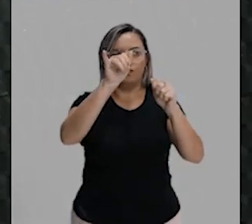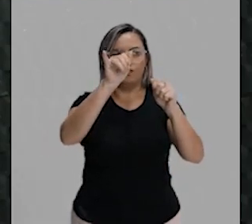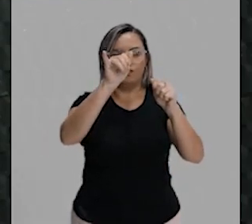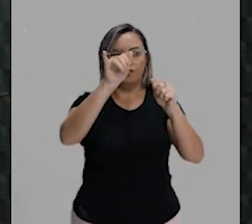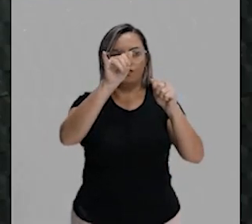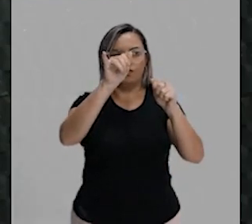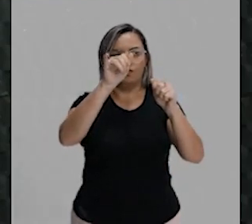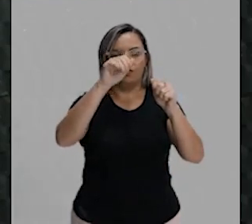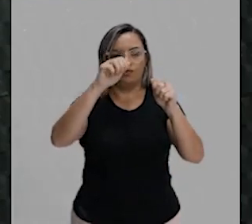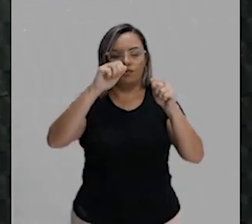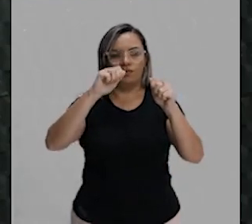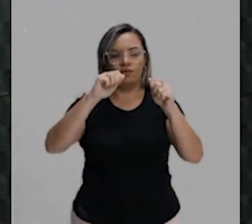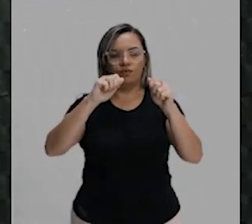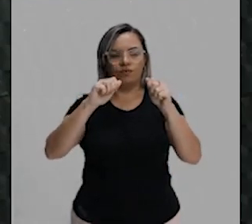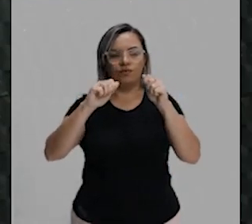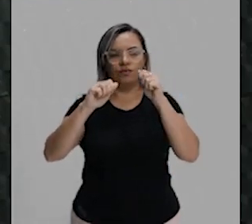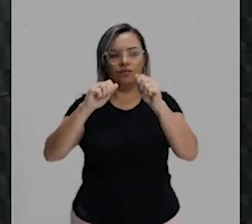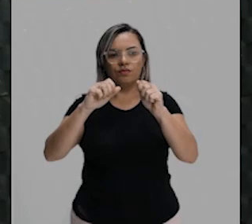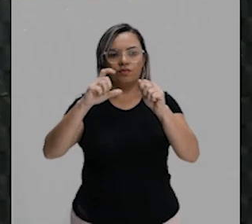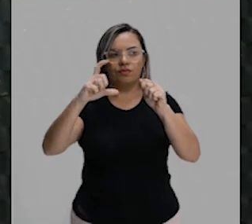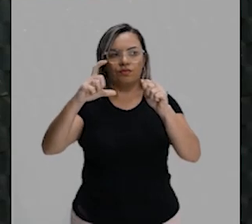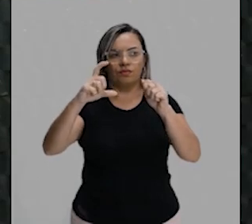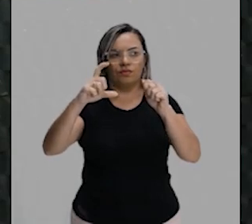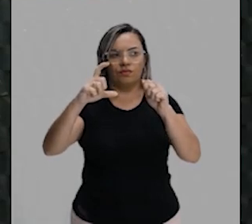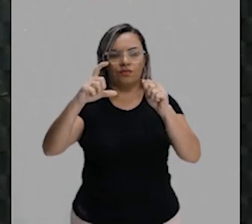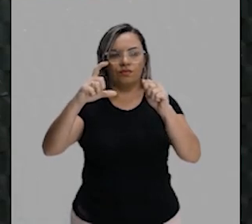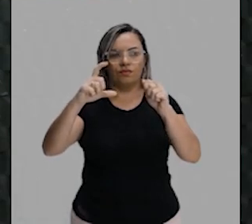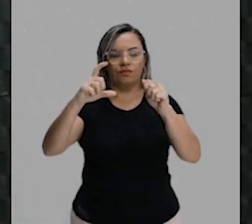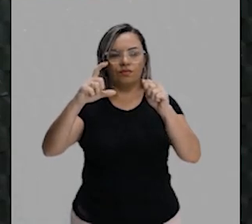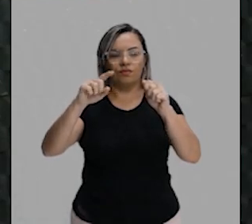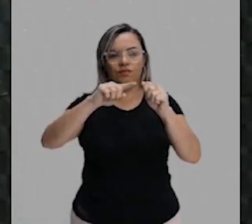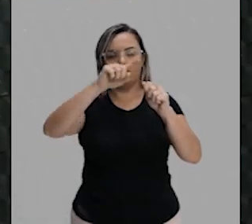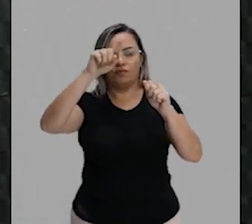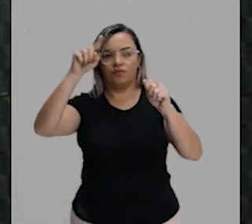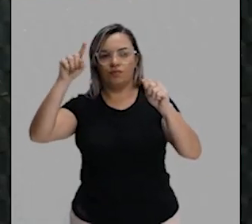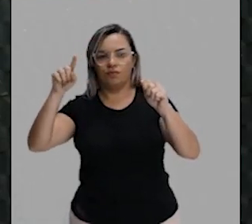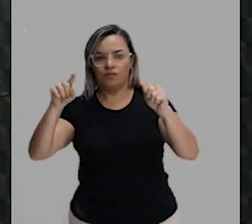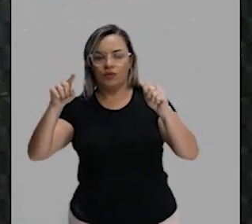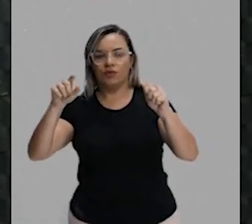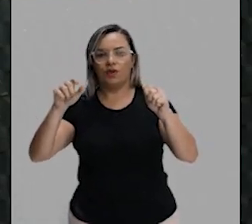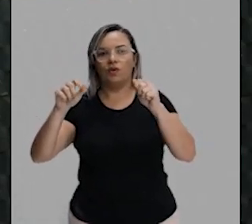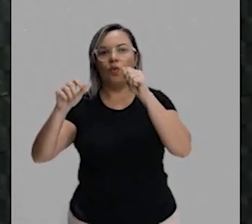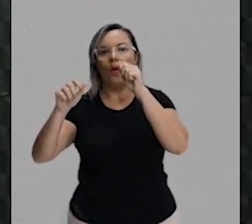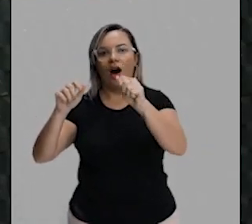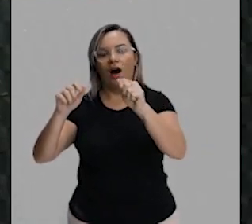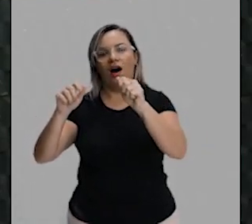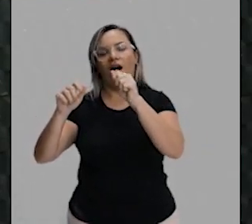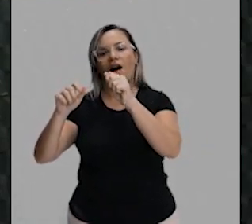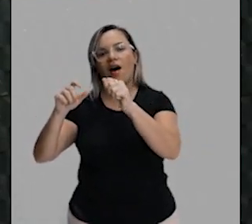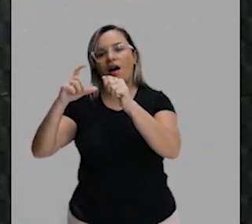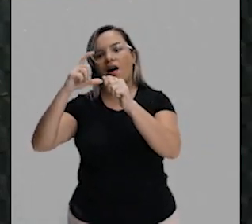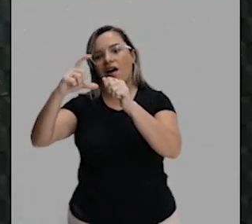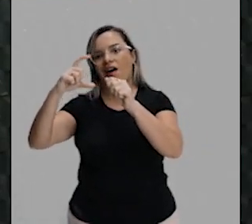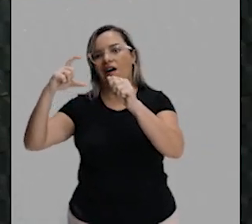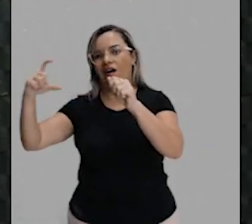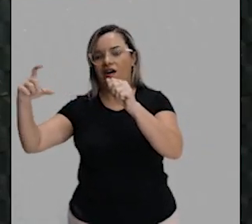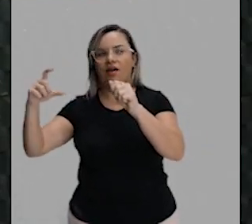A com o indivíduo homozigoto? Isso aqui é o primeiro exemplo, certo? Primeiro